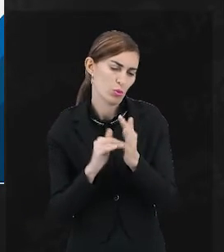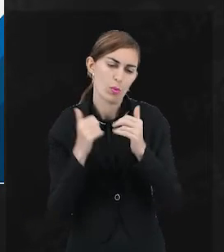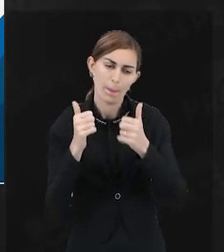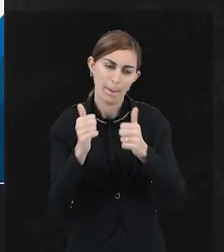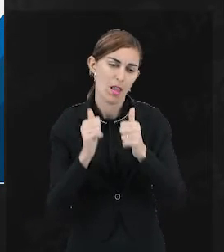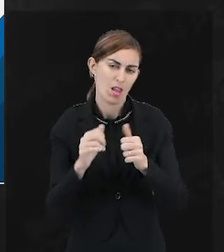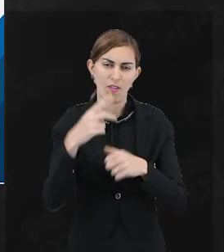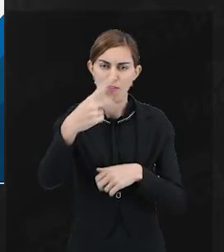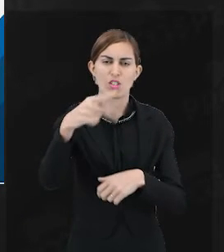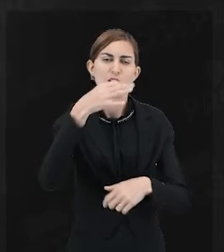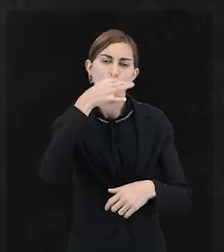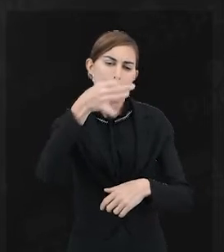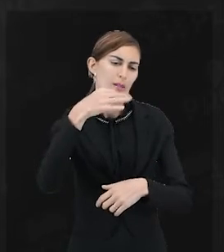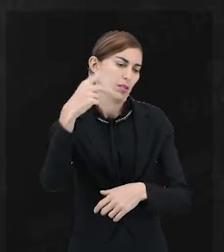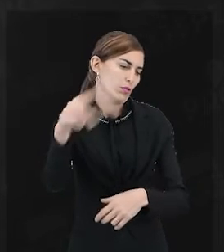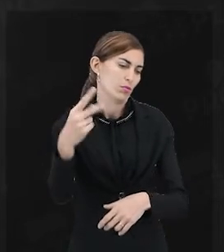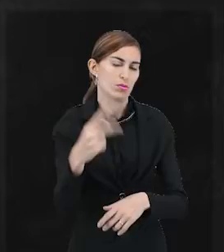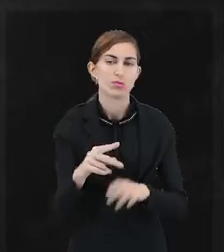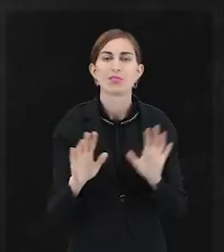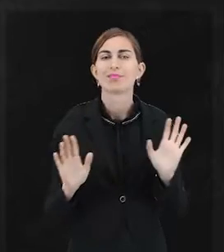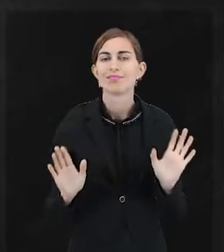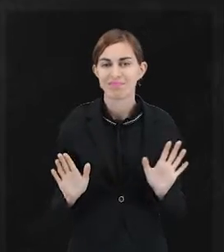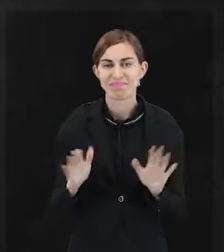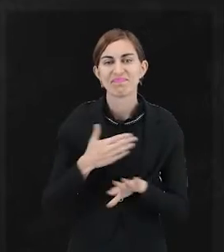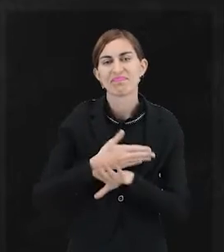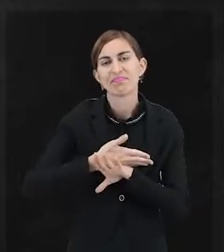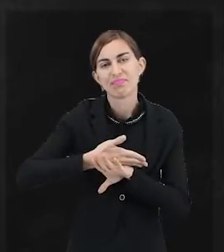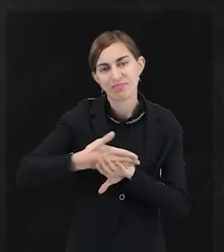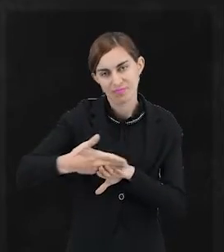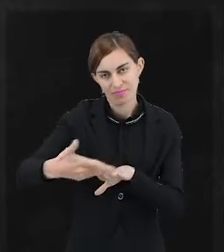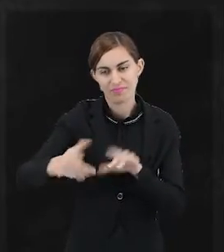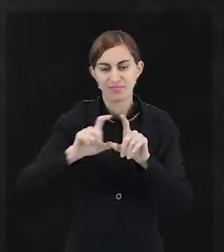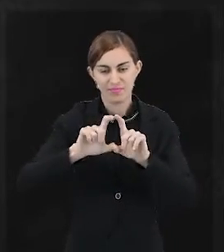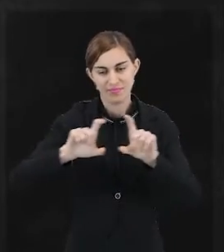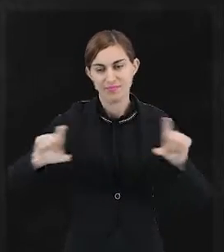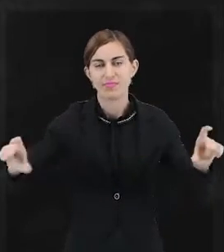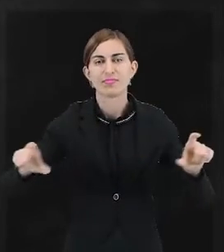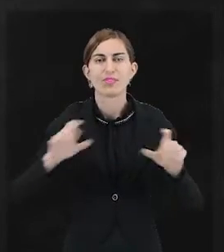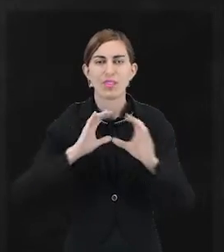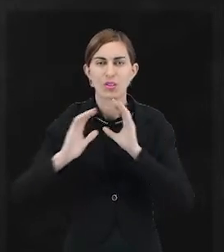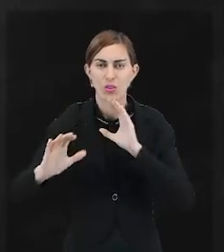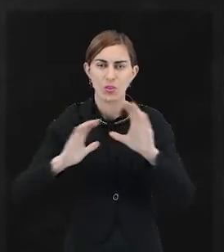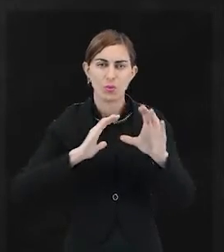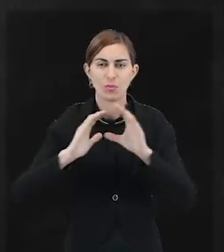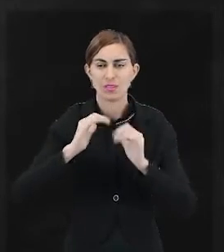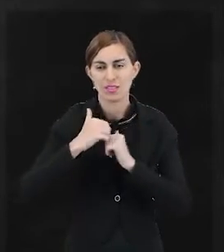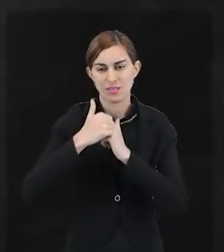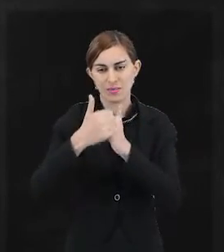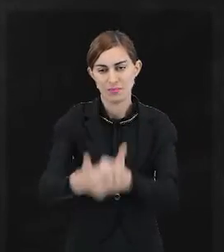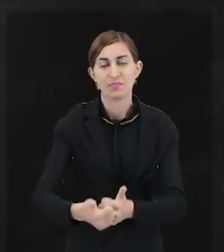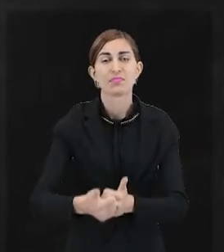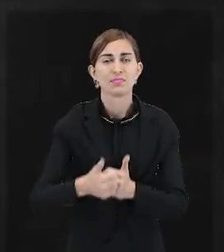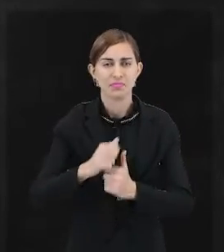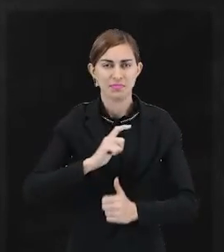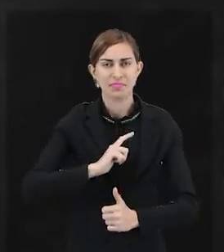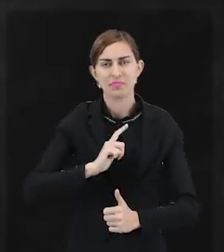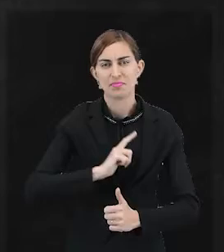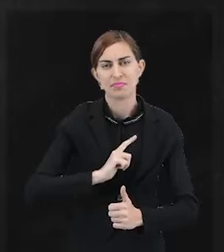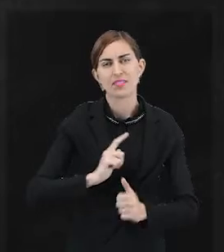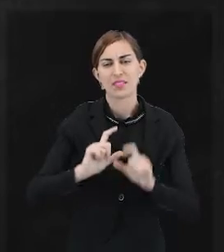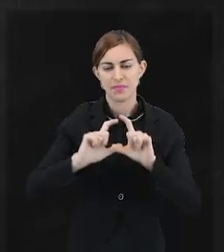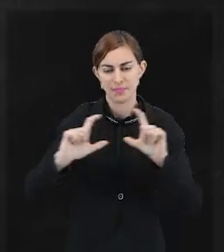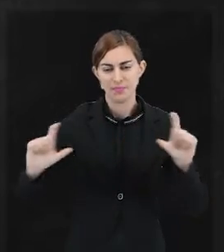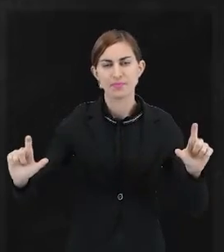jeito, certo? Geralmente, os estilos de comunicação, eles acompanham ou tendem a acompanhar